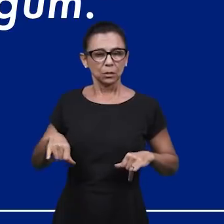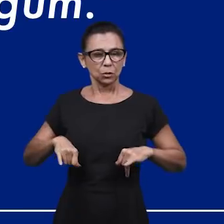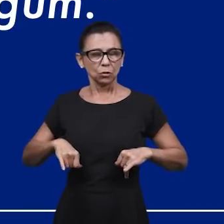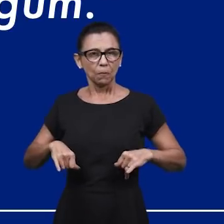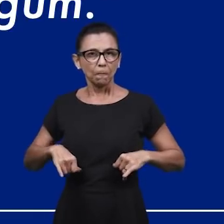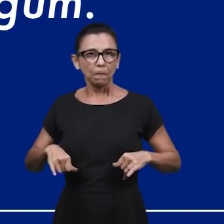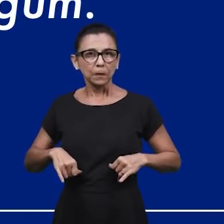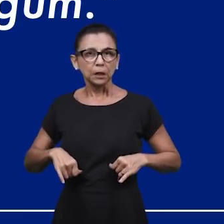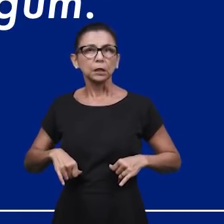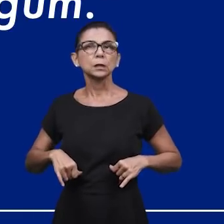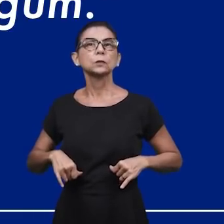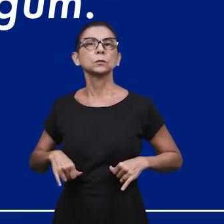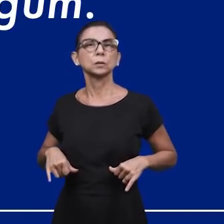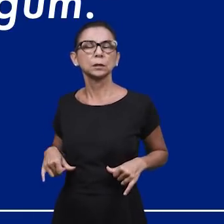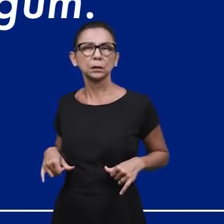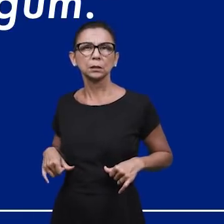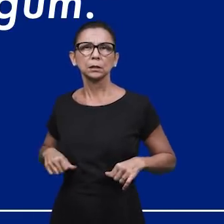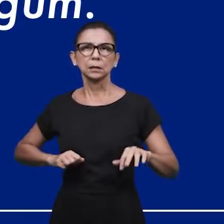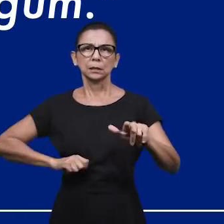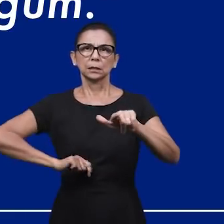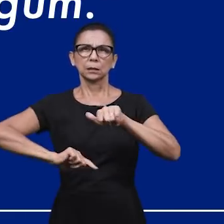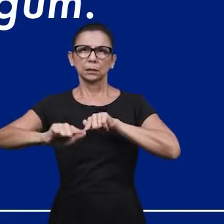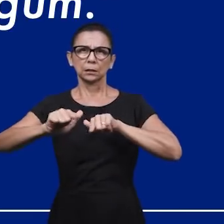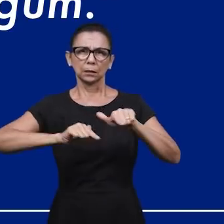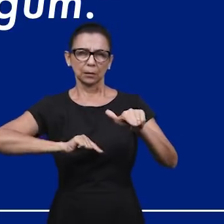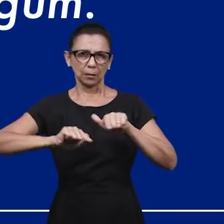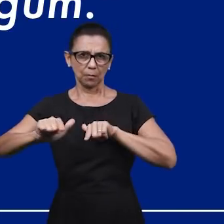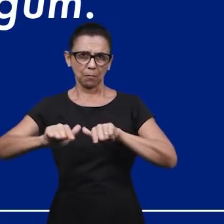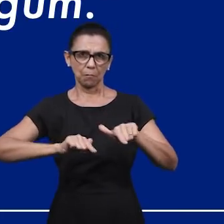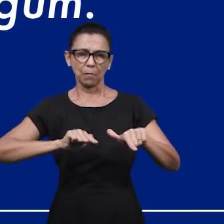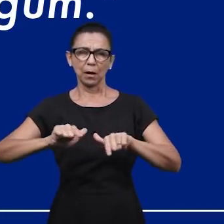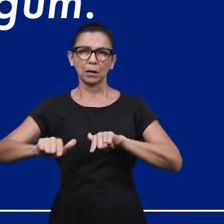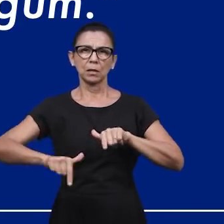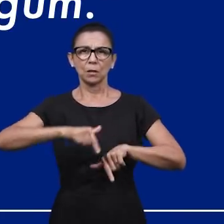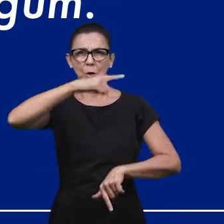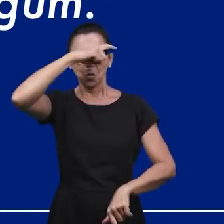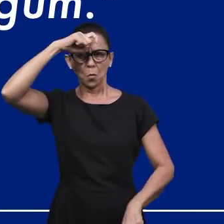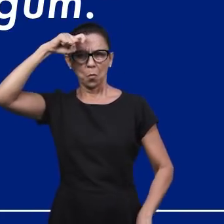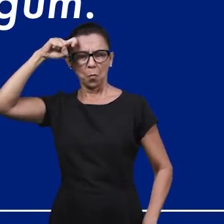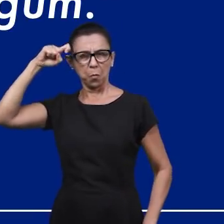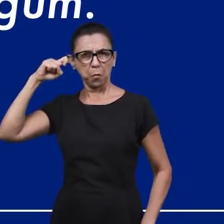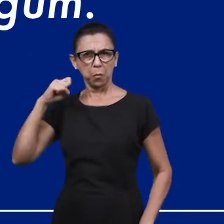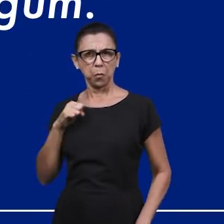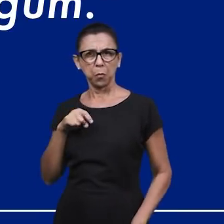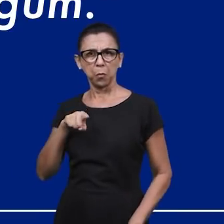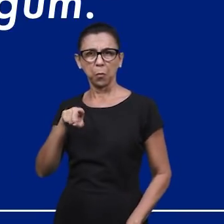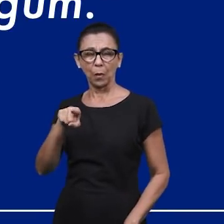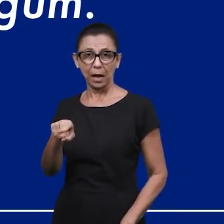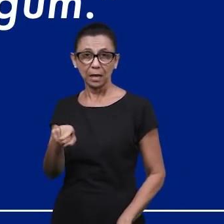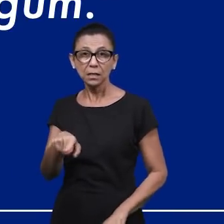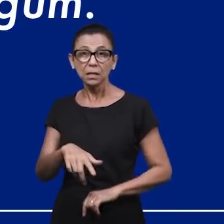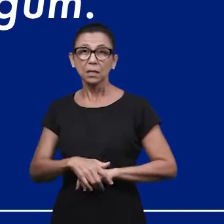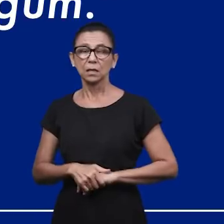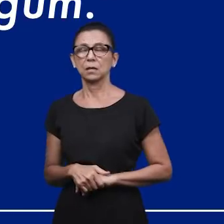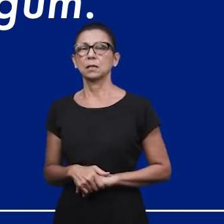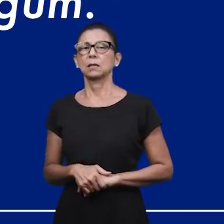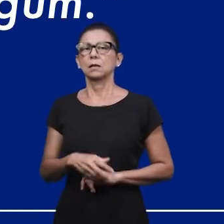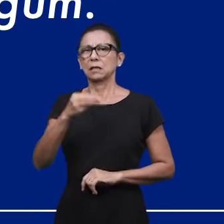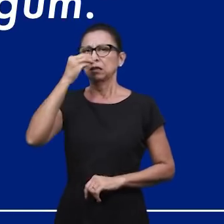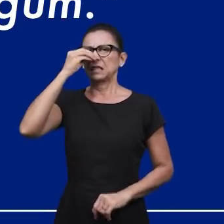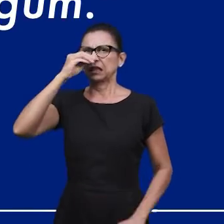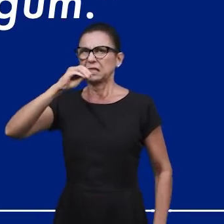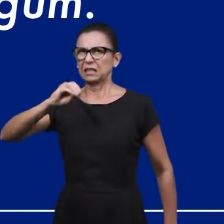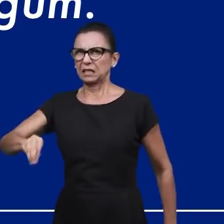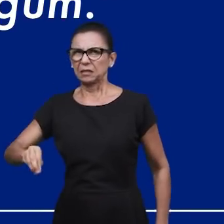nos trabalhos. E como um de quem os homens escondiam o rosto, era desprezado e